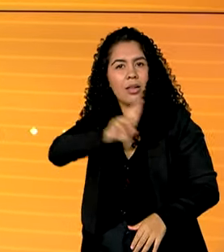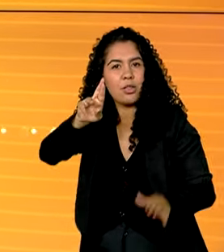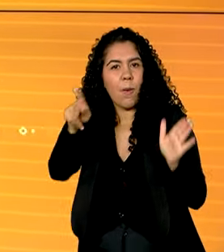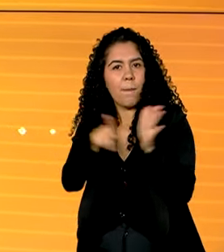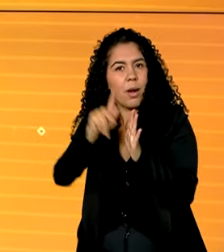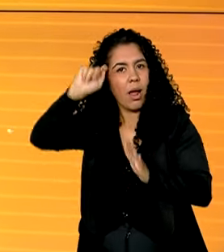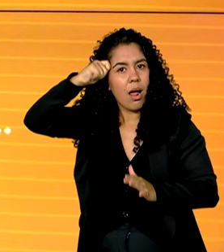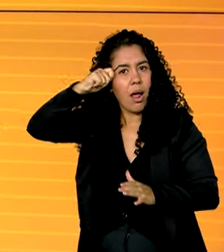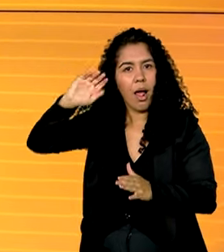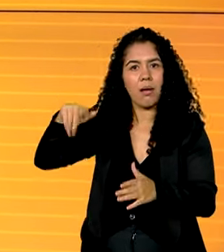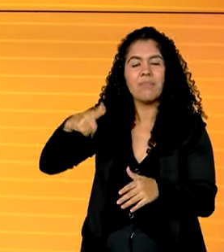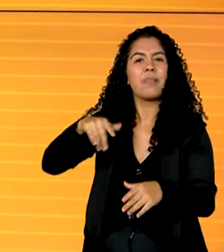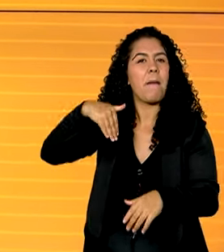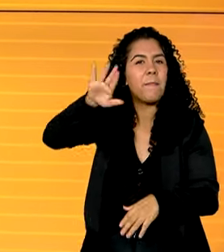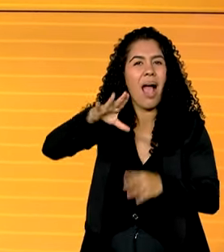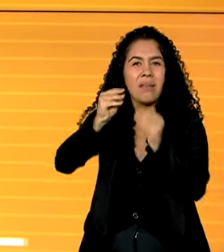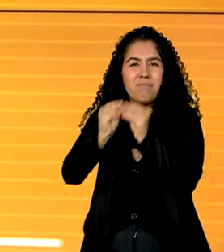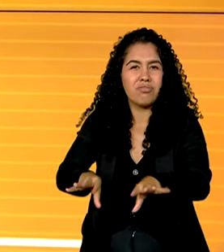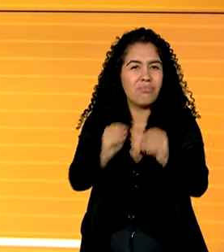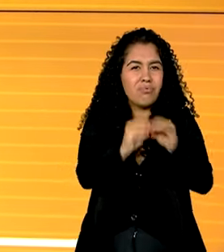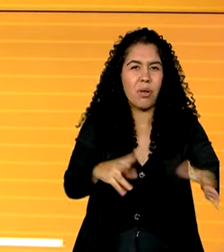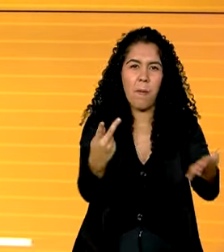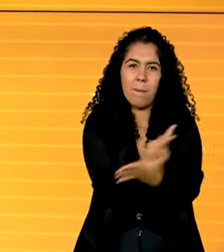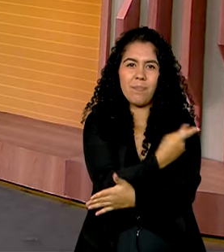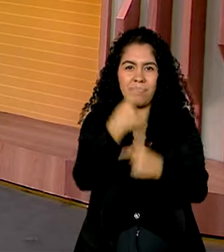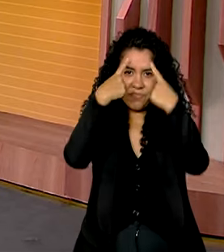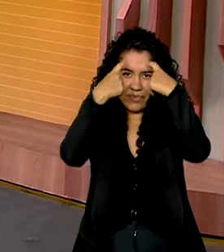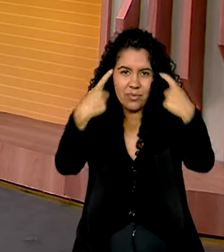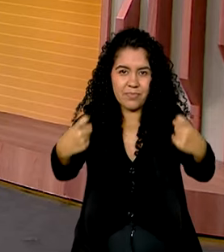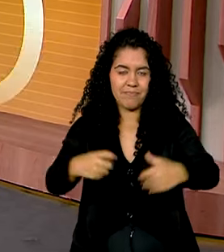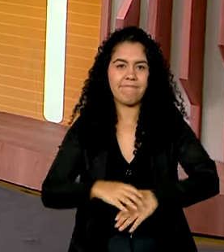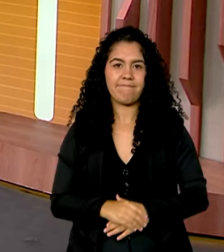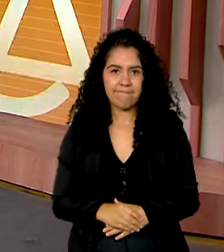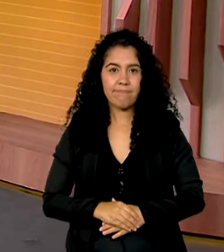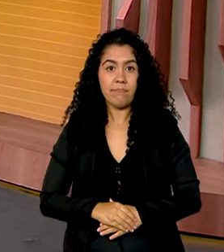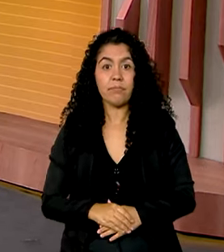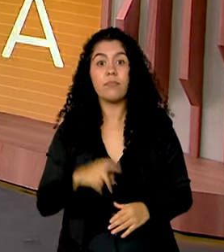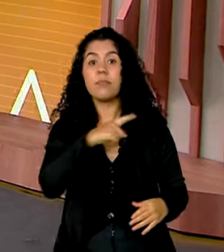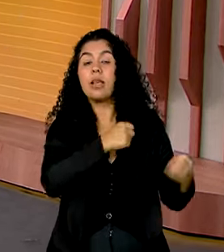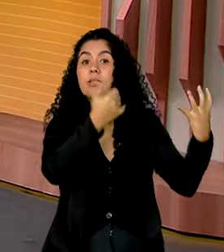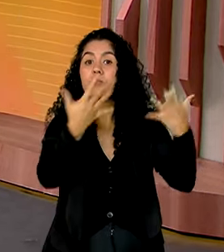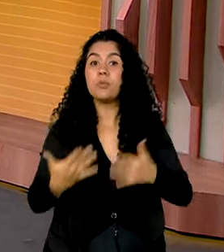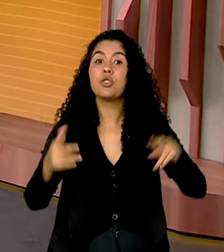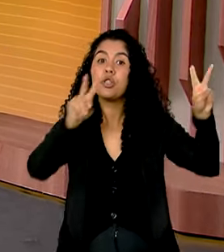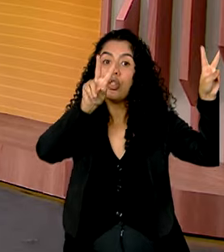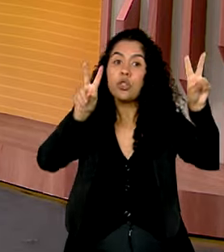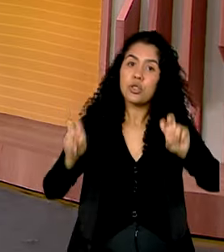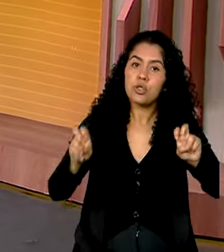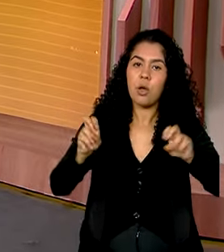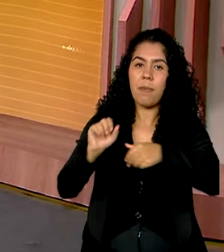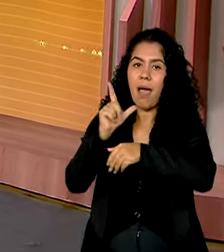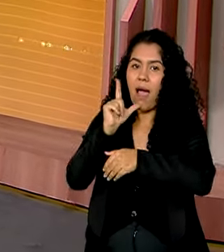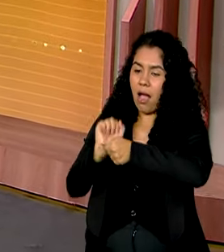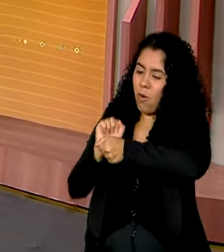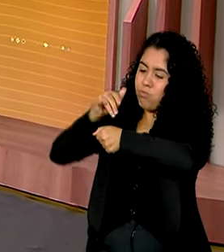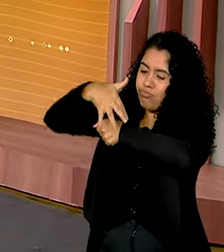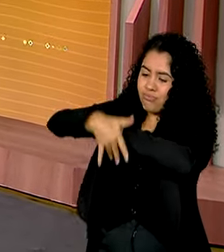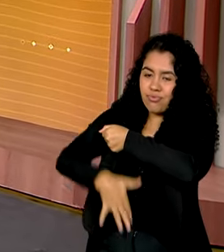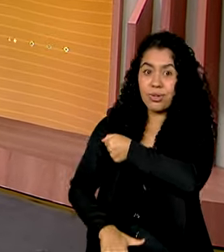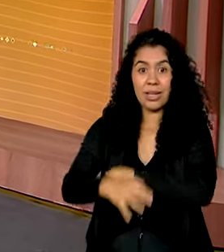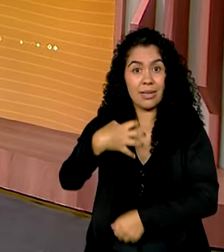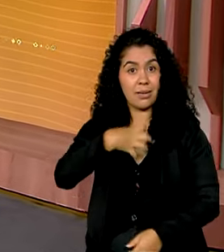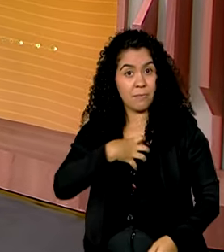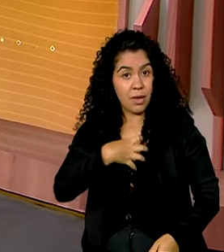como as mais afetadas por essa violência. E já que falamos que estamos falando de Cachoeira na Bahia, vamos